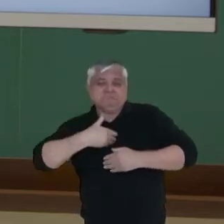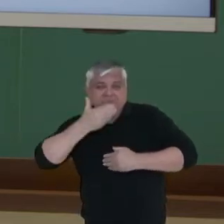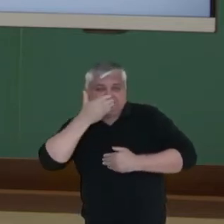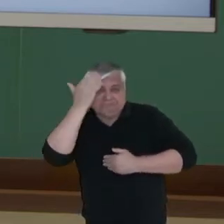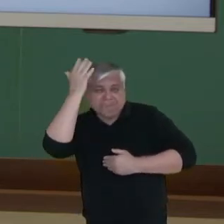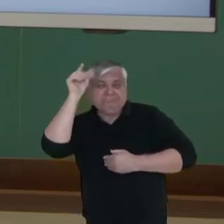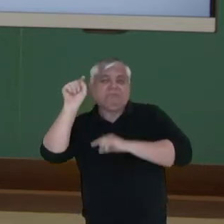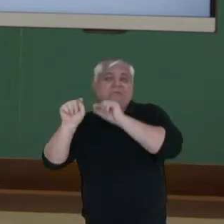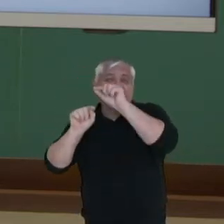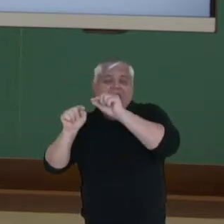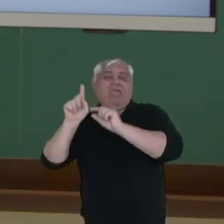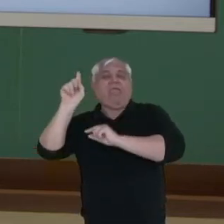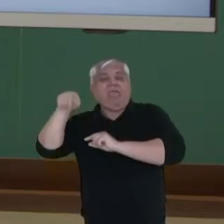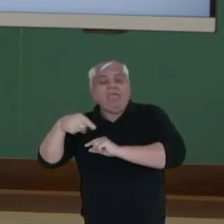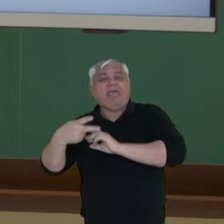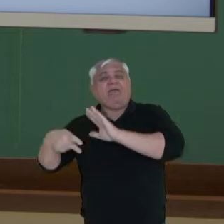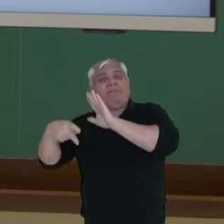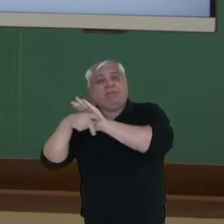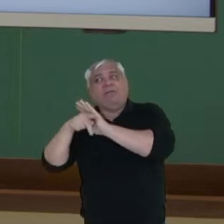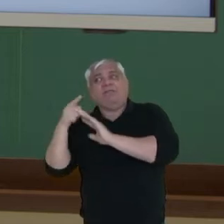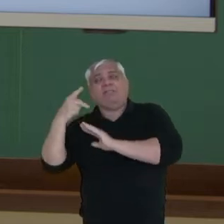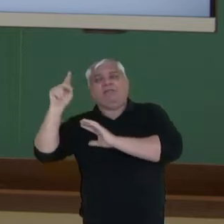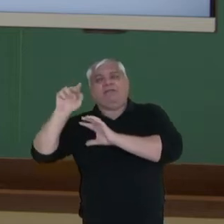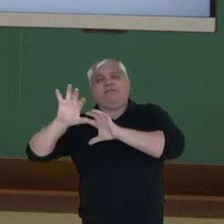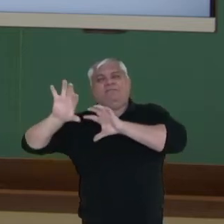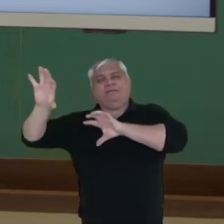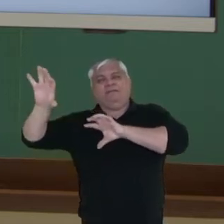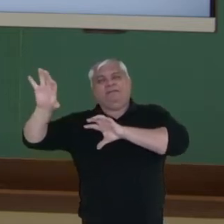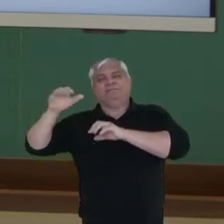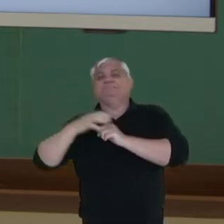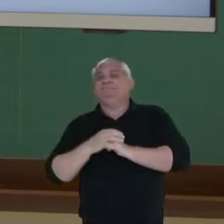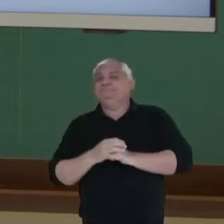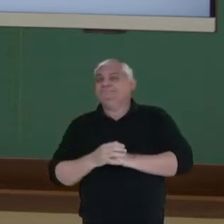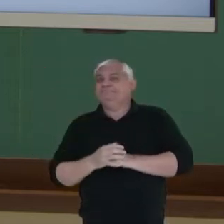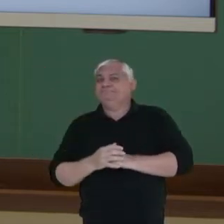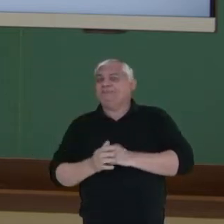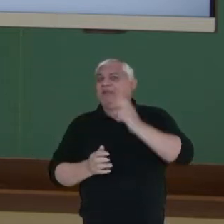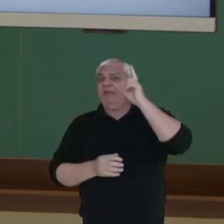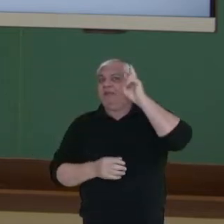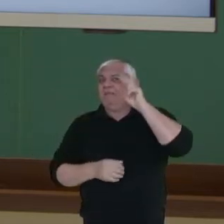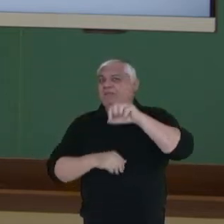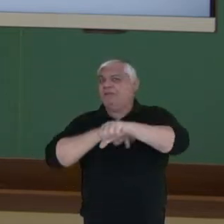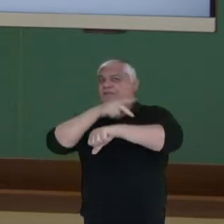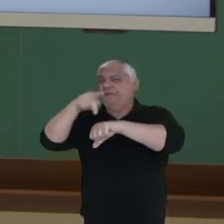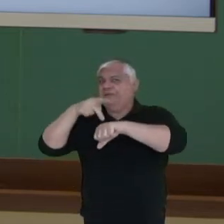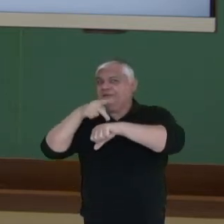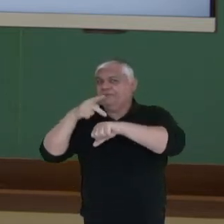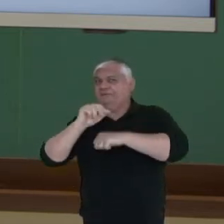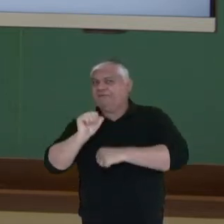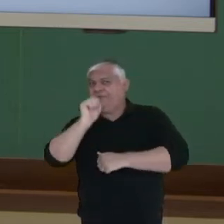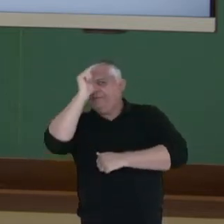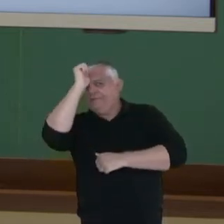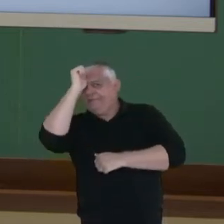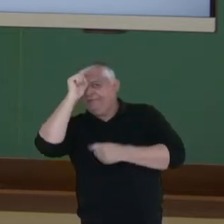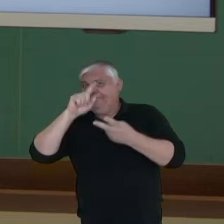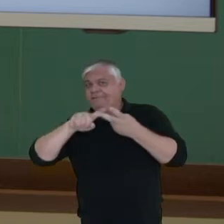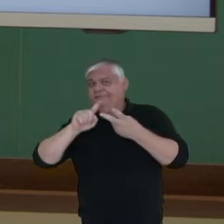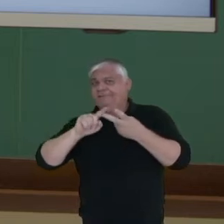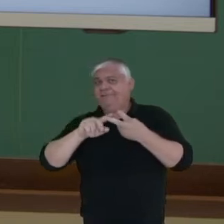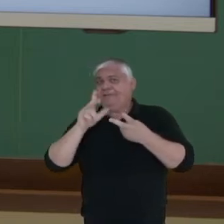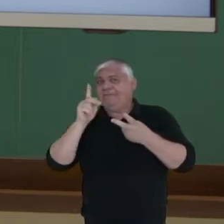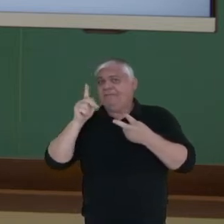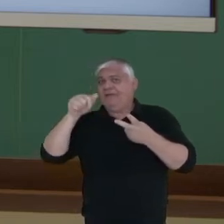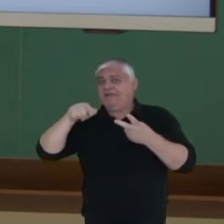deveria ser uma região paquistanesa. Vale lembrar que os dois países eram as